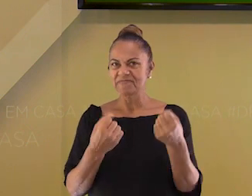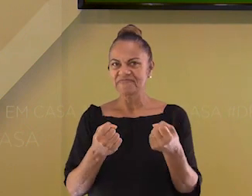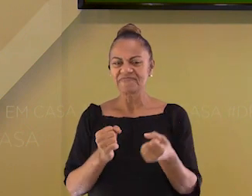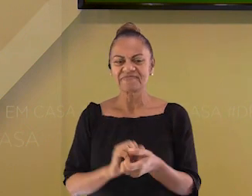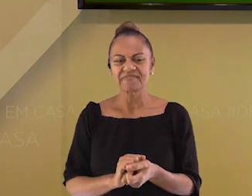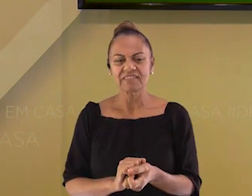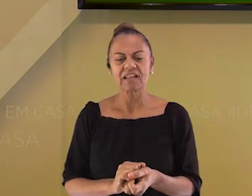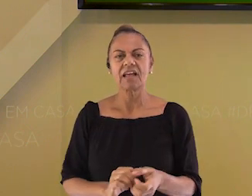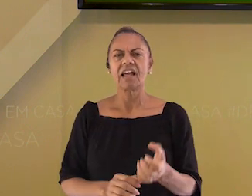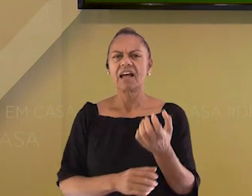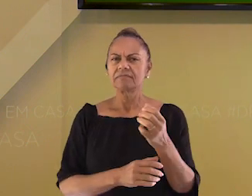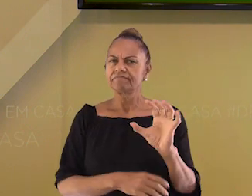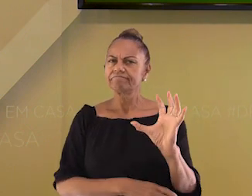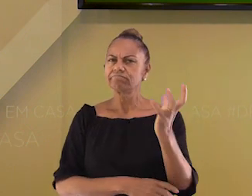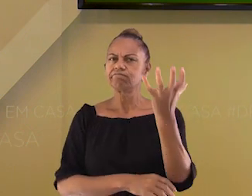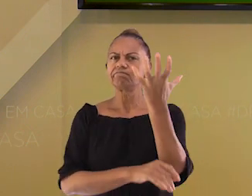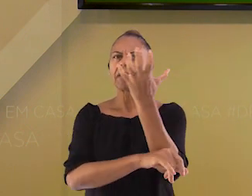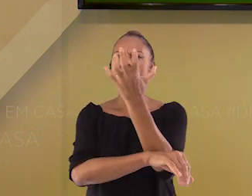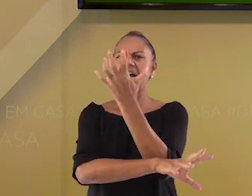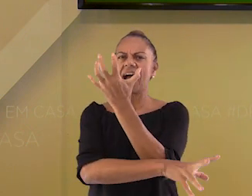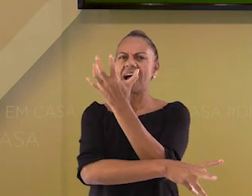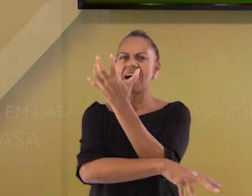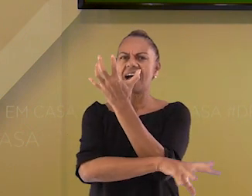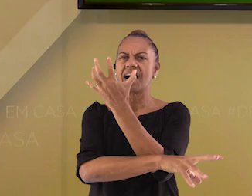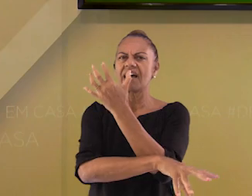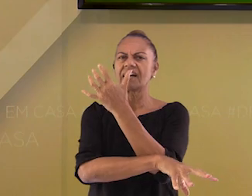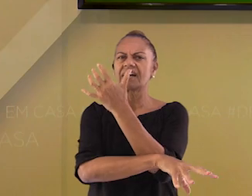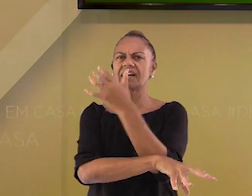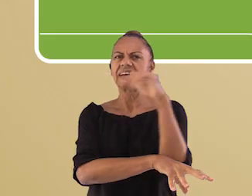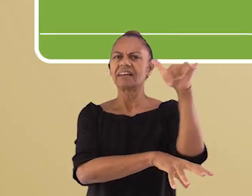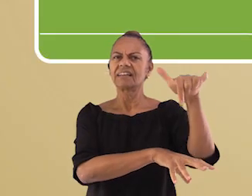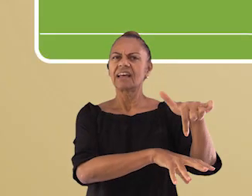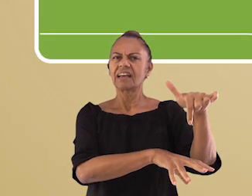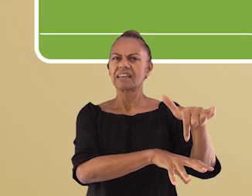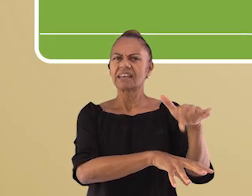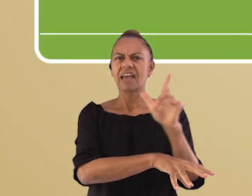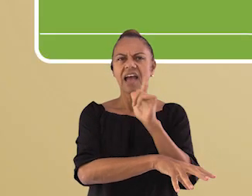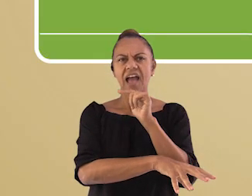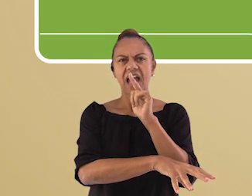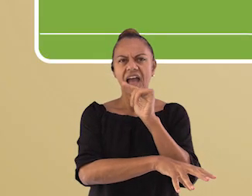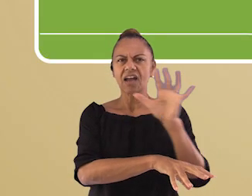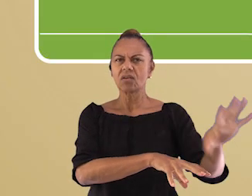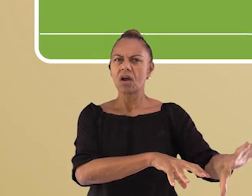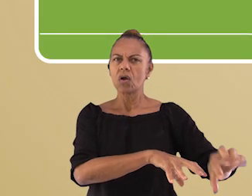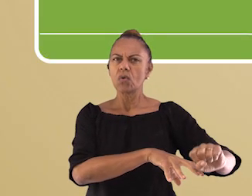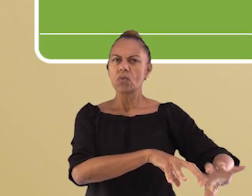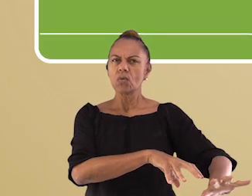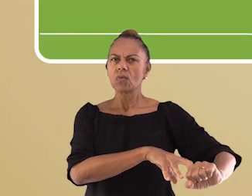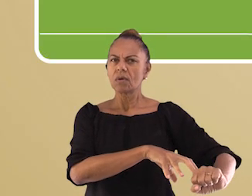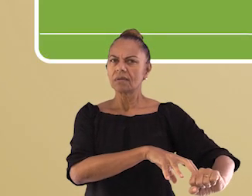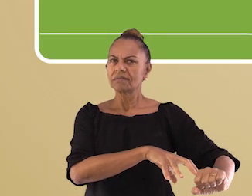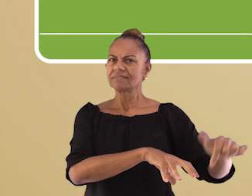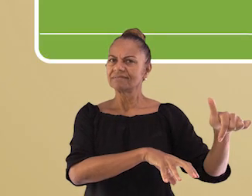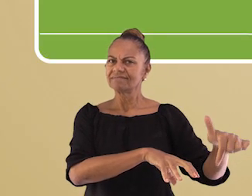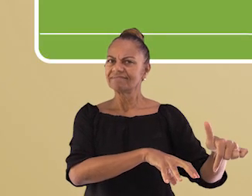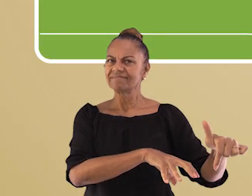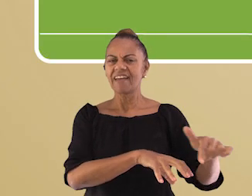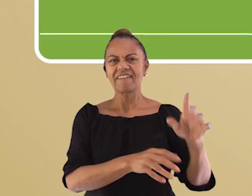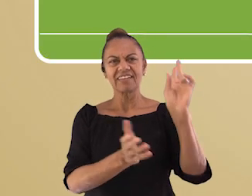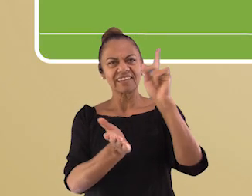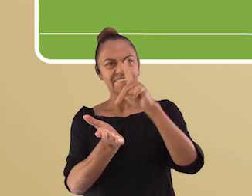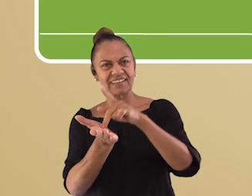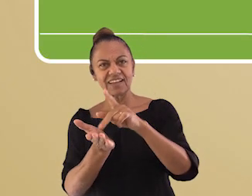ou falsa. Está preparado? Vamos lá? A raiz é por onde as plantas